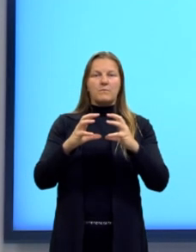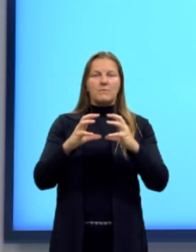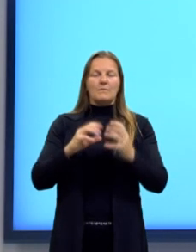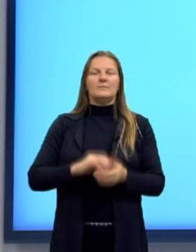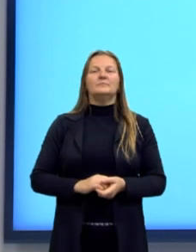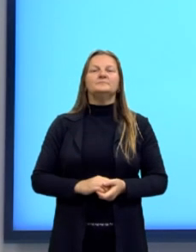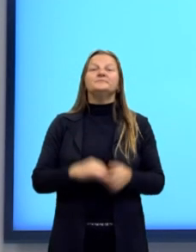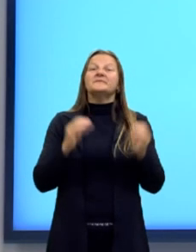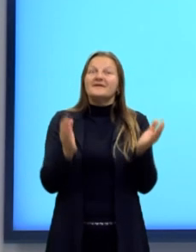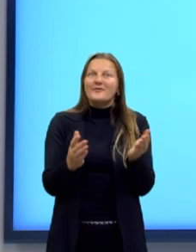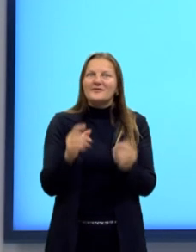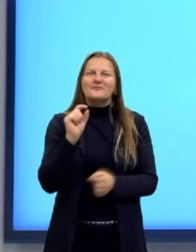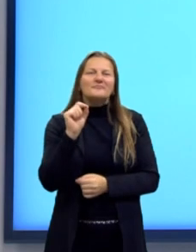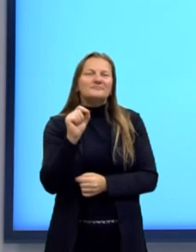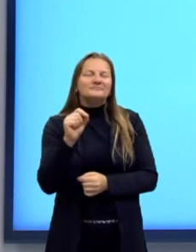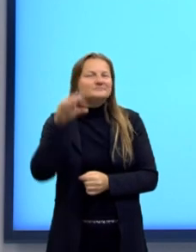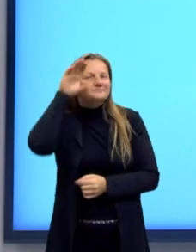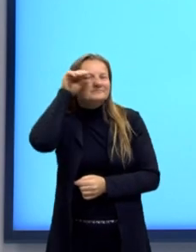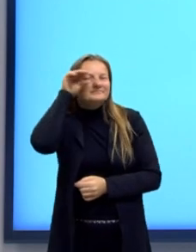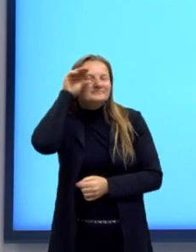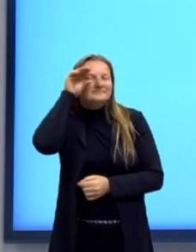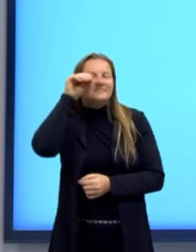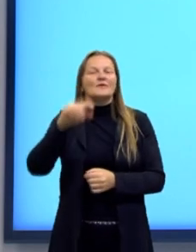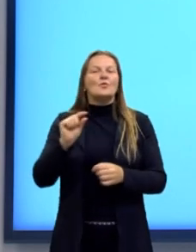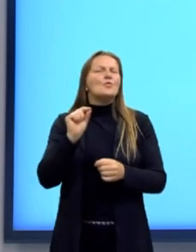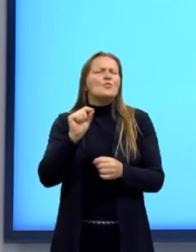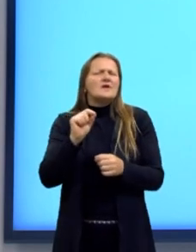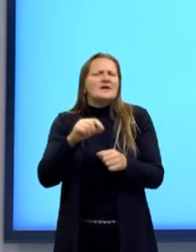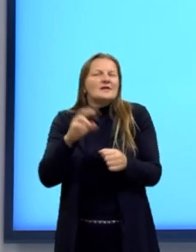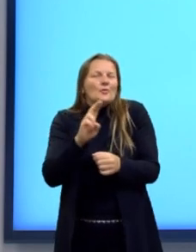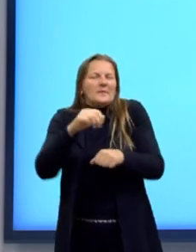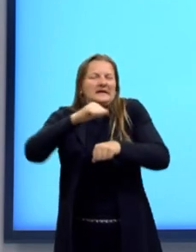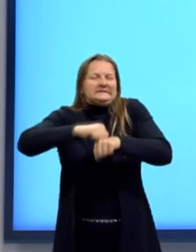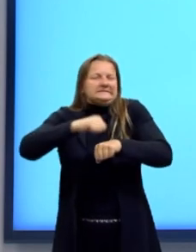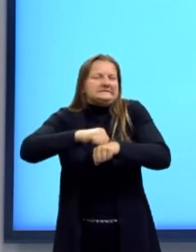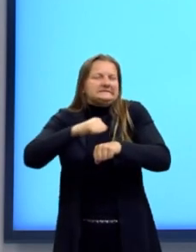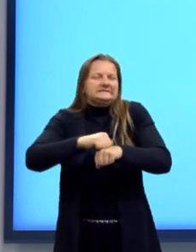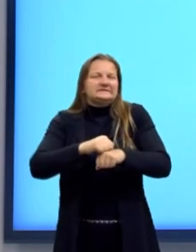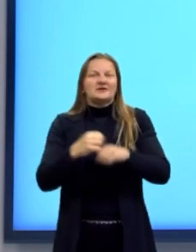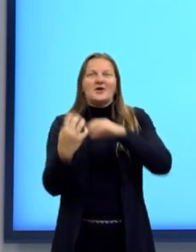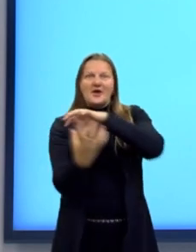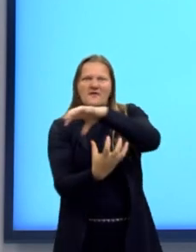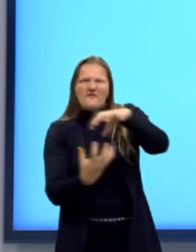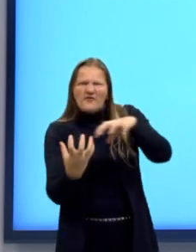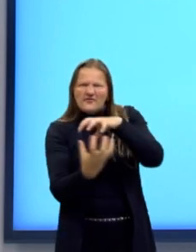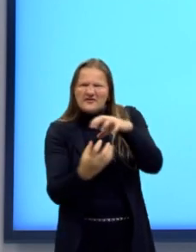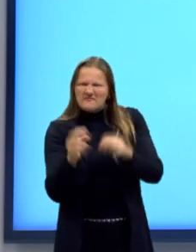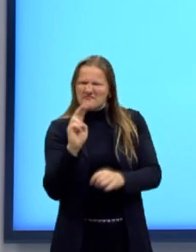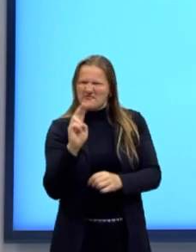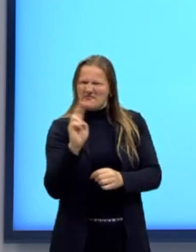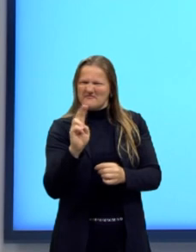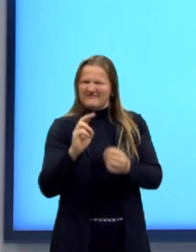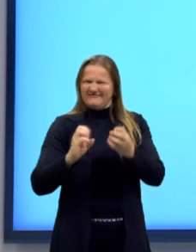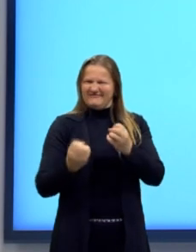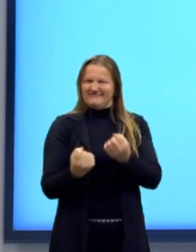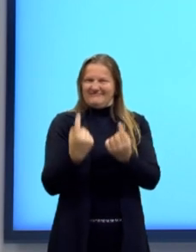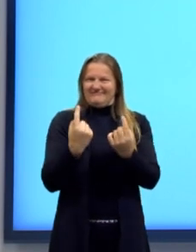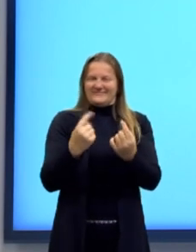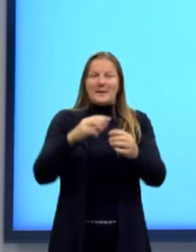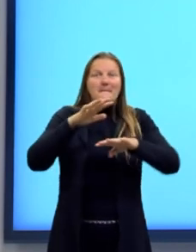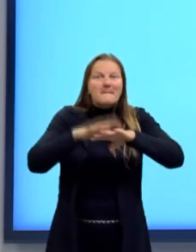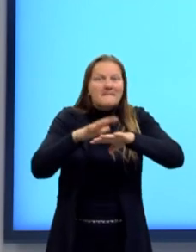agora nós vamos ver então o que são sólidos de revolução na matemática a palavra